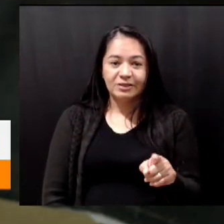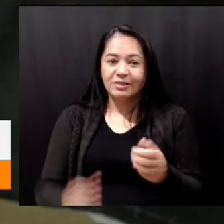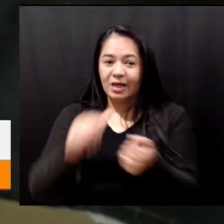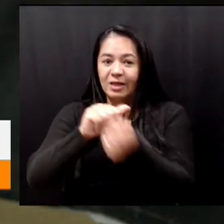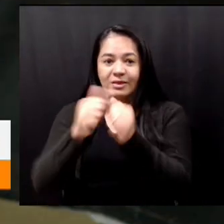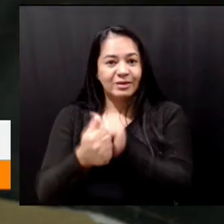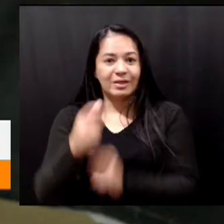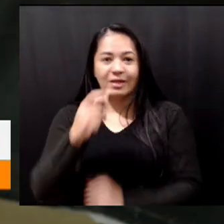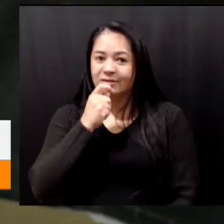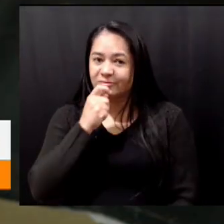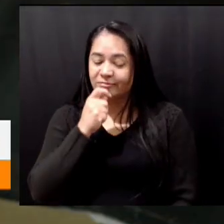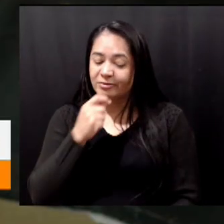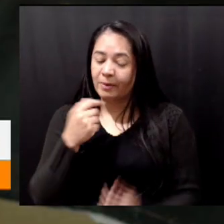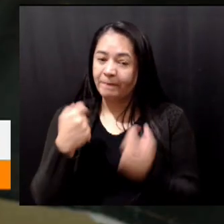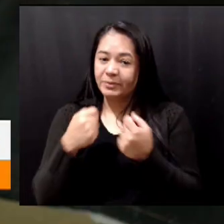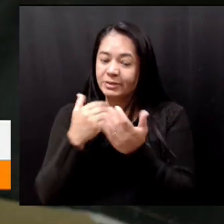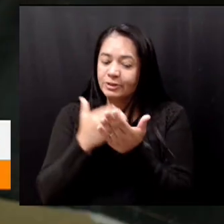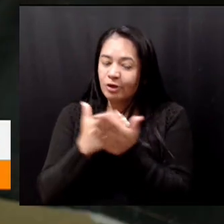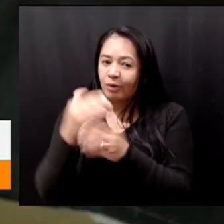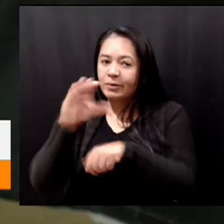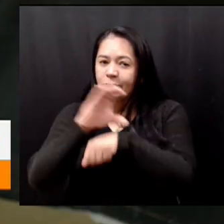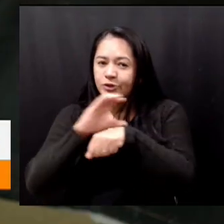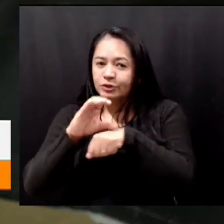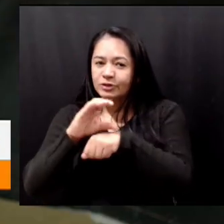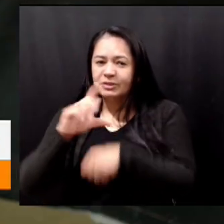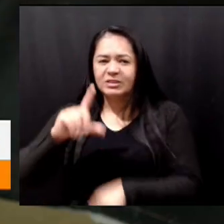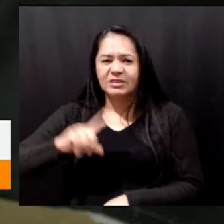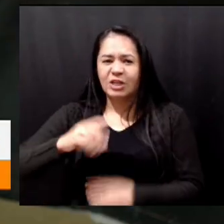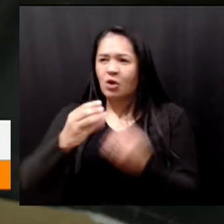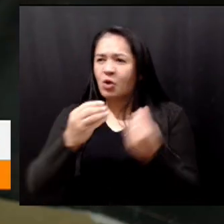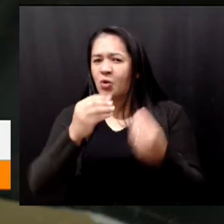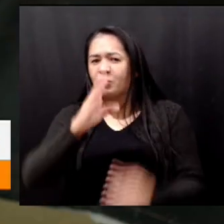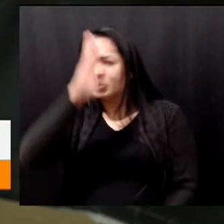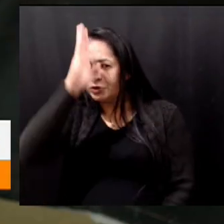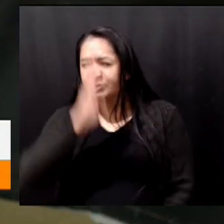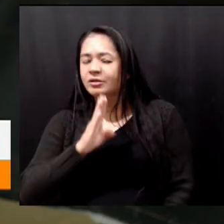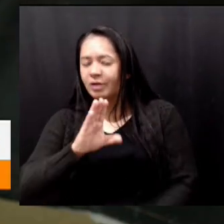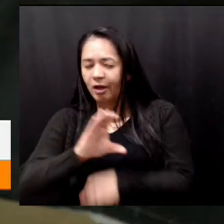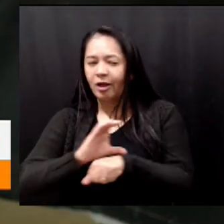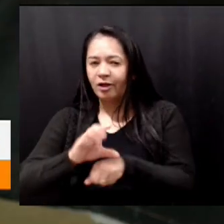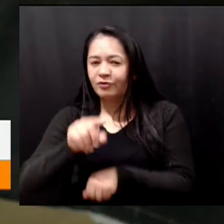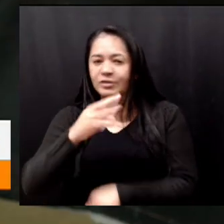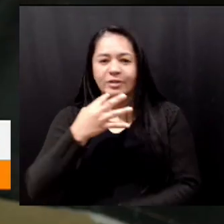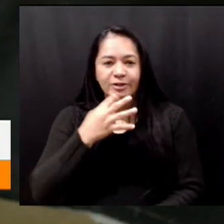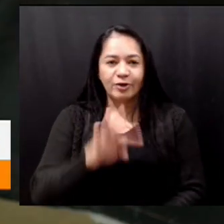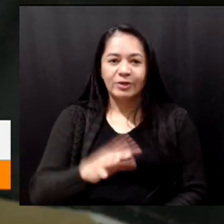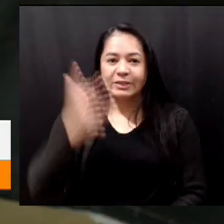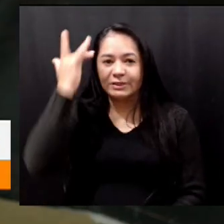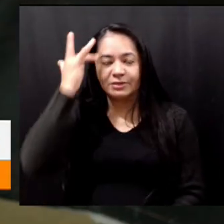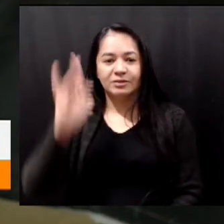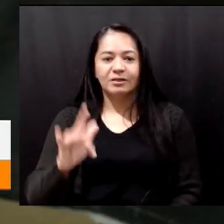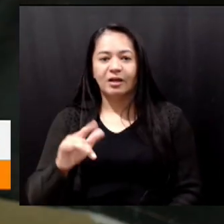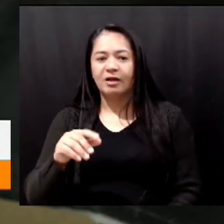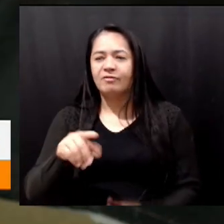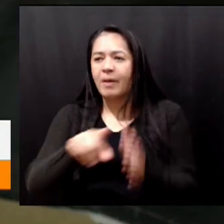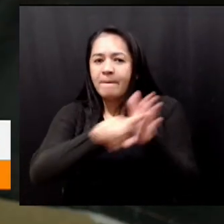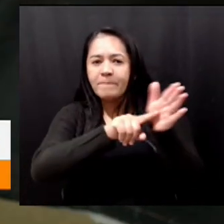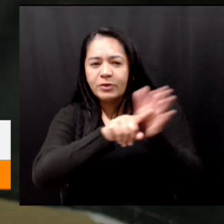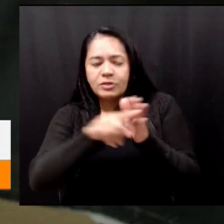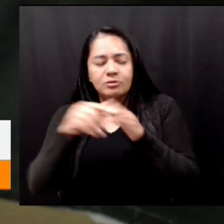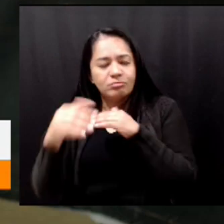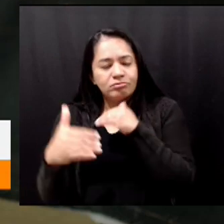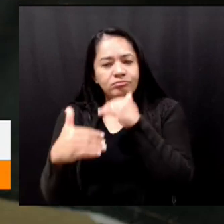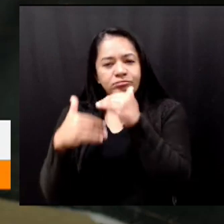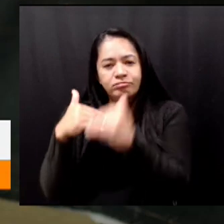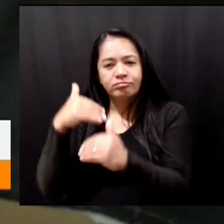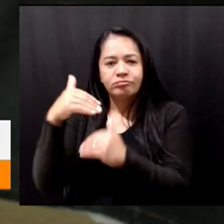uns cursinhos. Tem um monte de cursinho gratuito por enquanto, né? Então, para quem não conhece, não sabe mexer, vai devagarzinho, né? Vai ali no